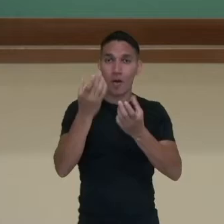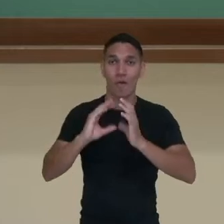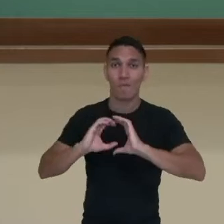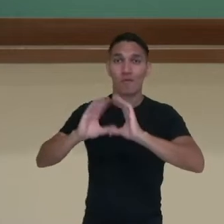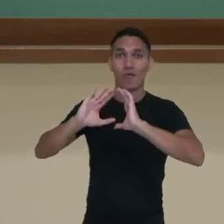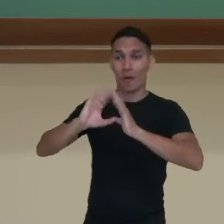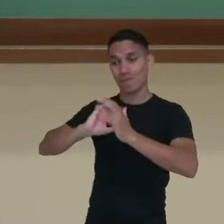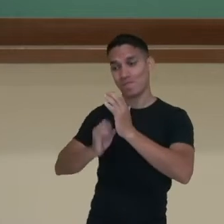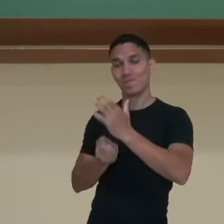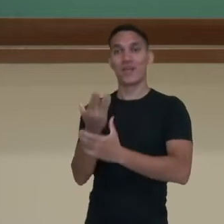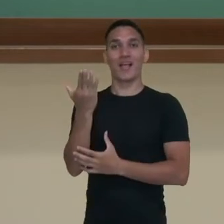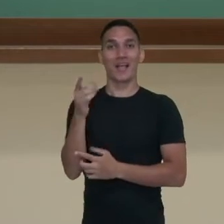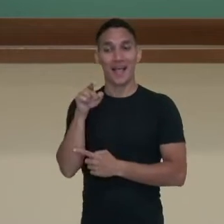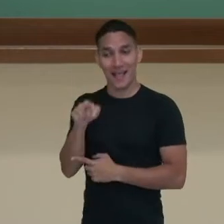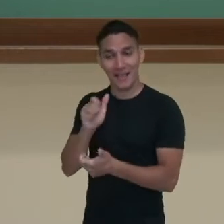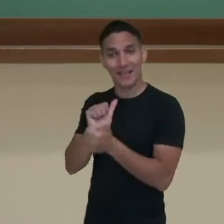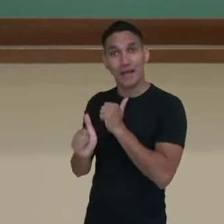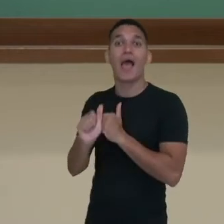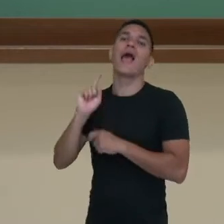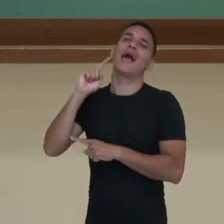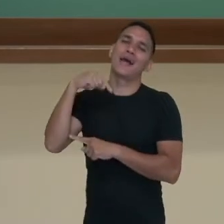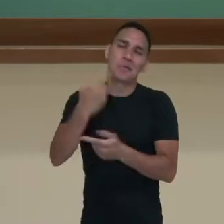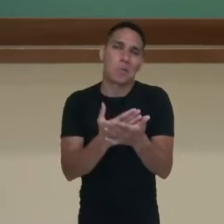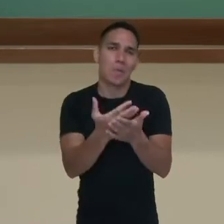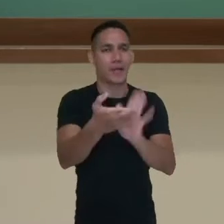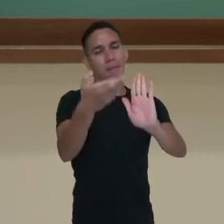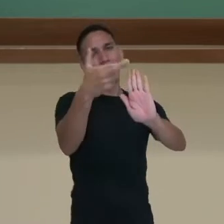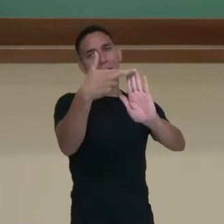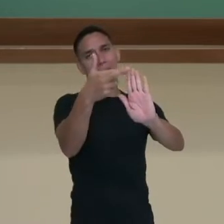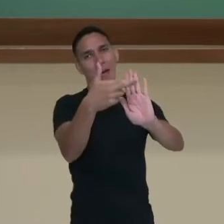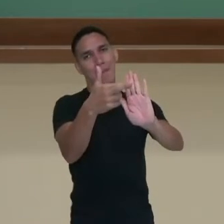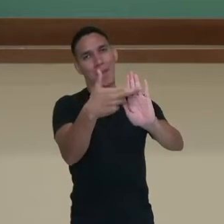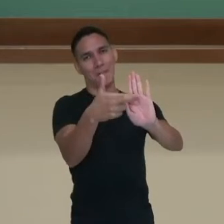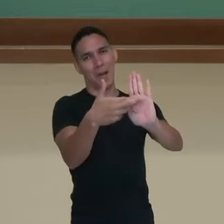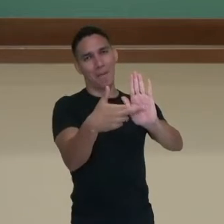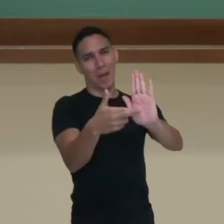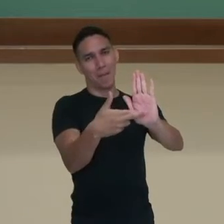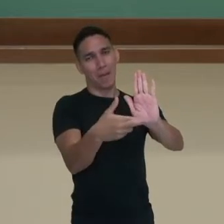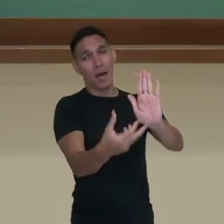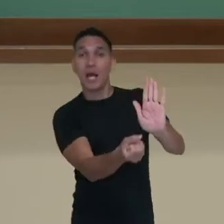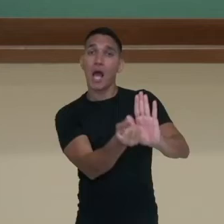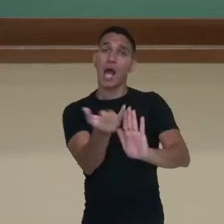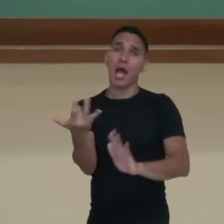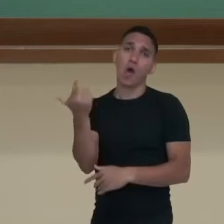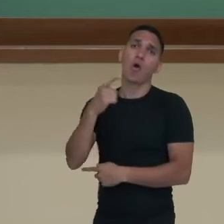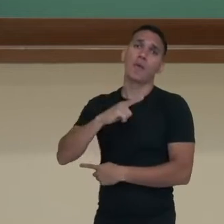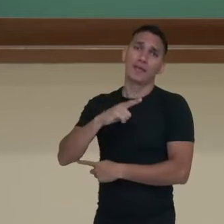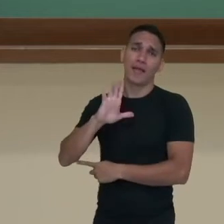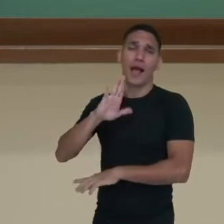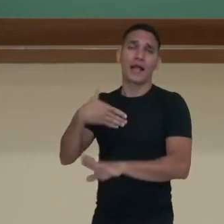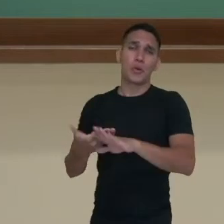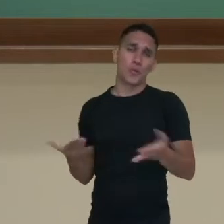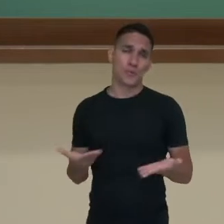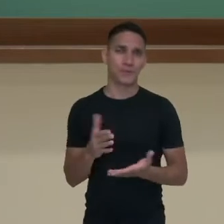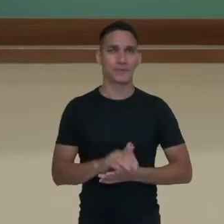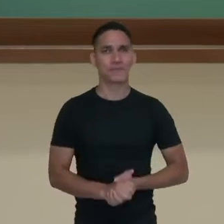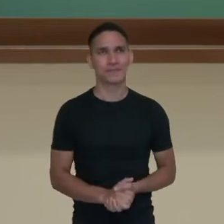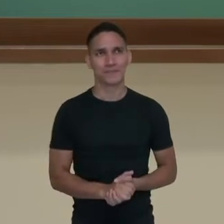que foi dando início ali à regulamentação de algumas regras que nós temos aí até